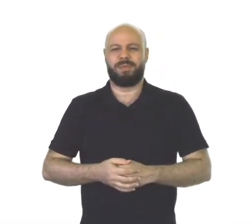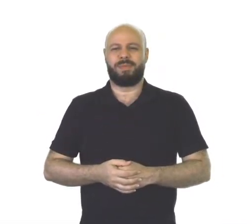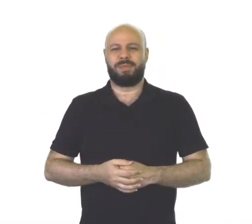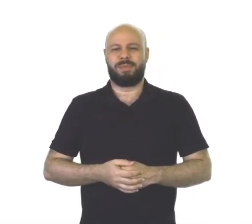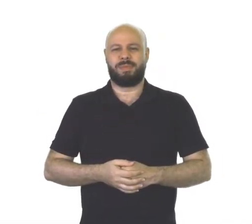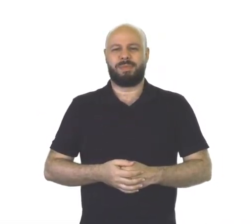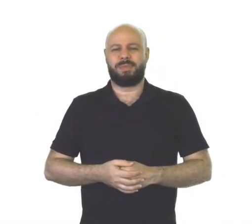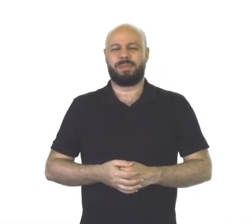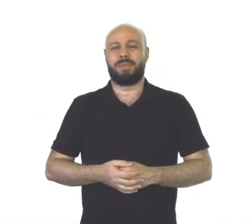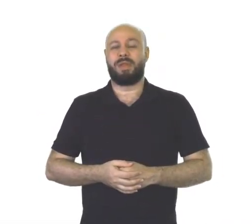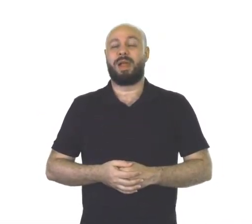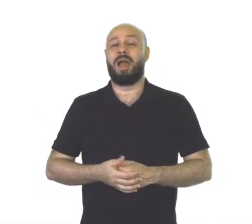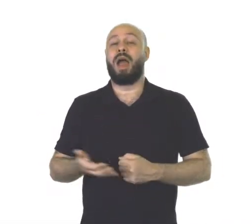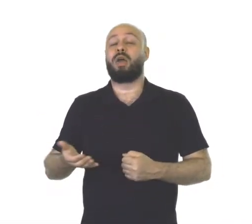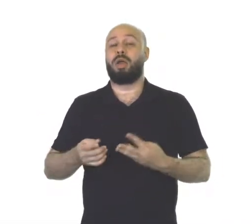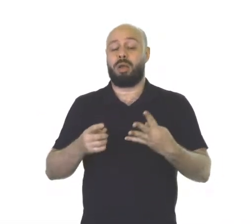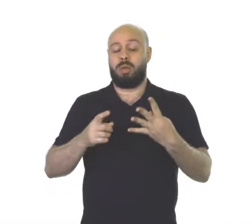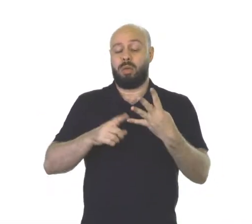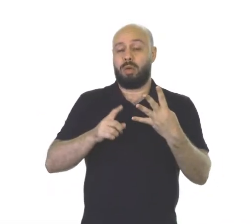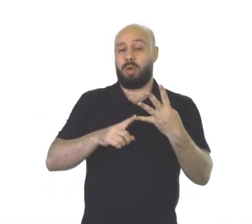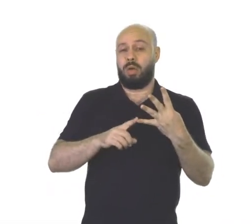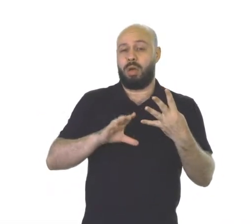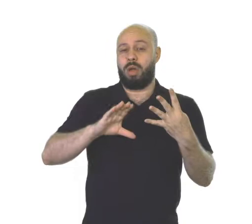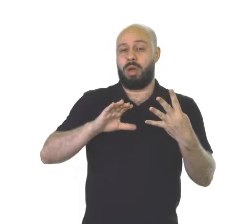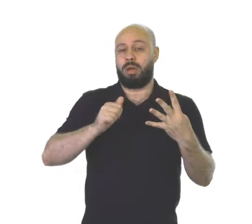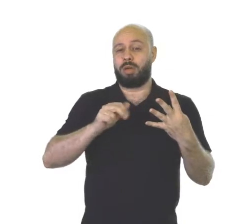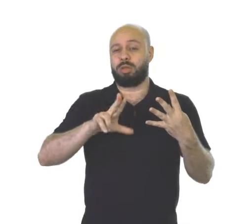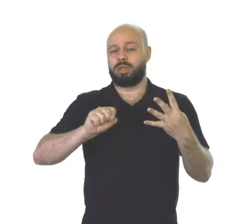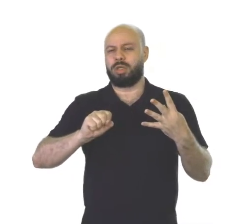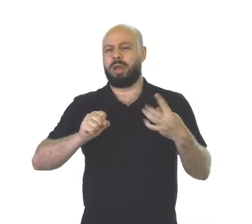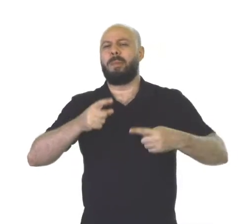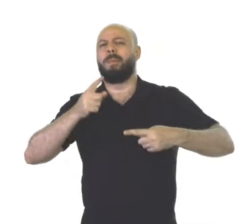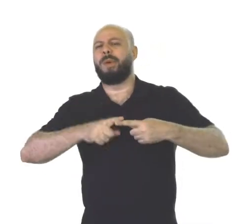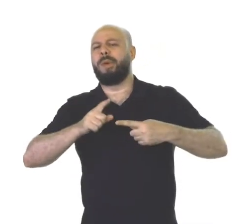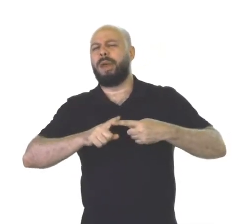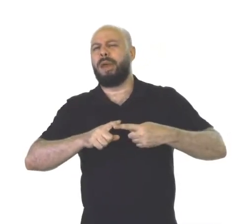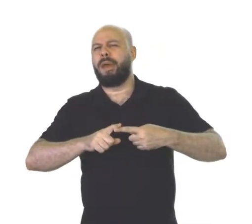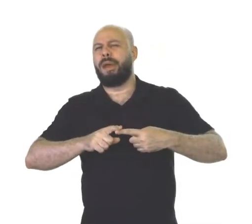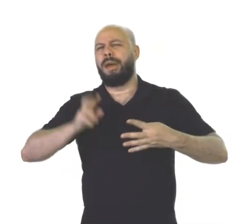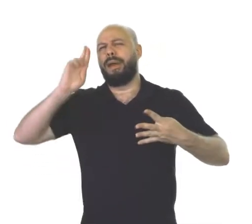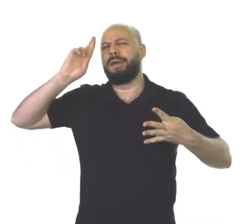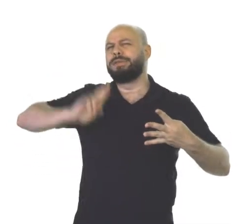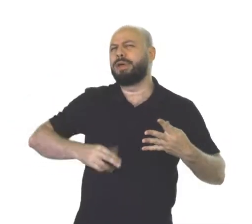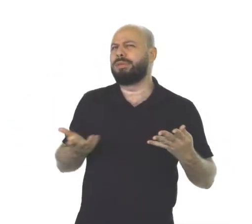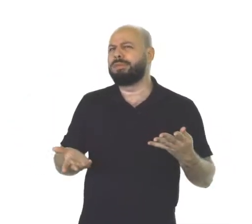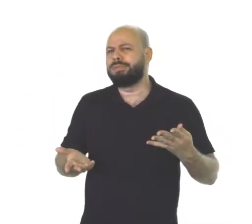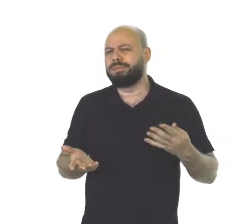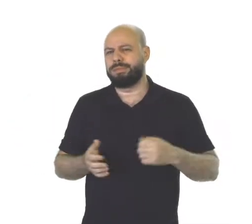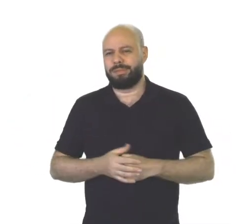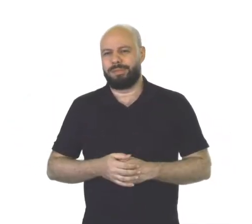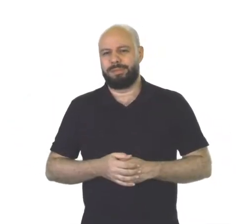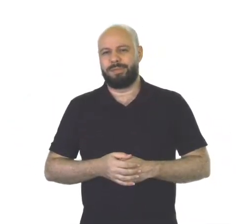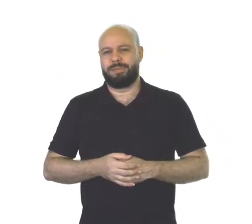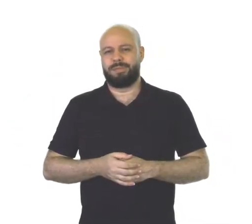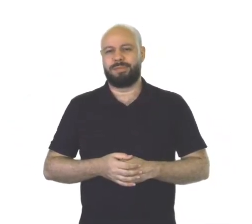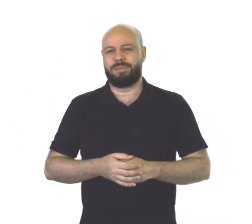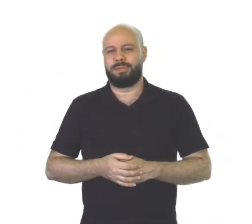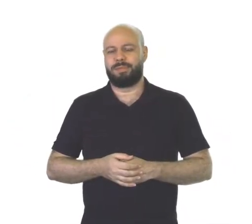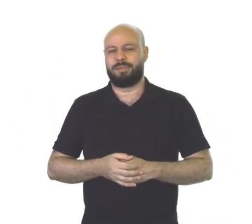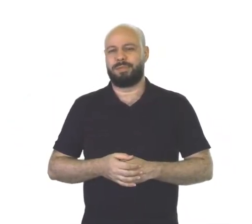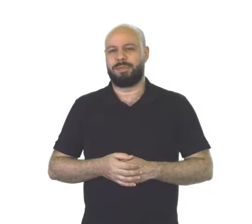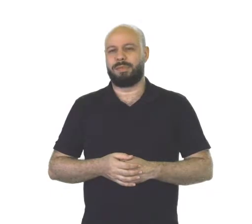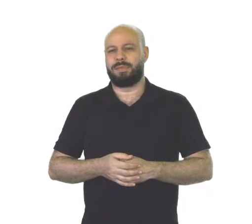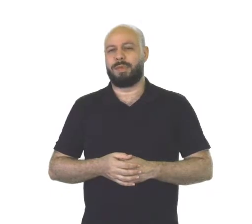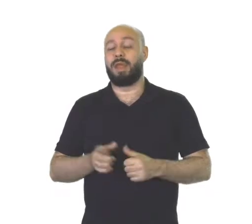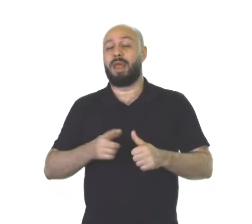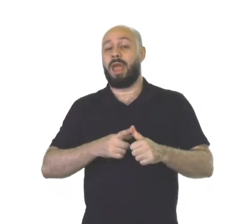nós temos para finalizar cause, reason e nós temos também